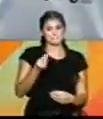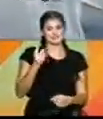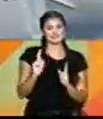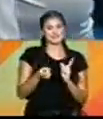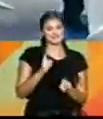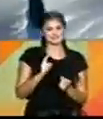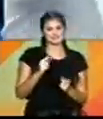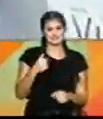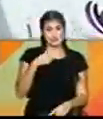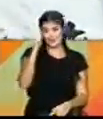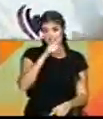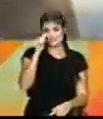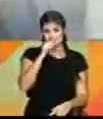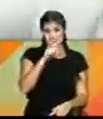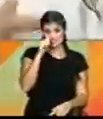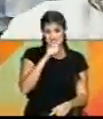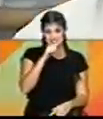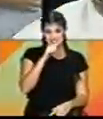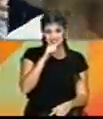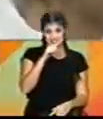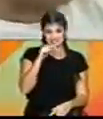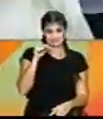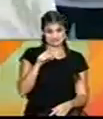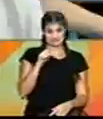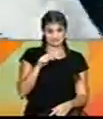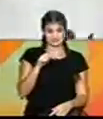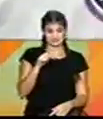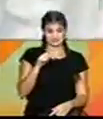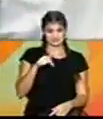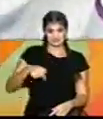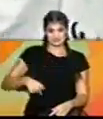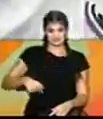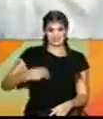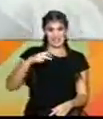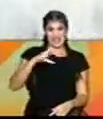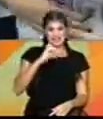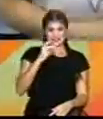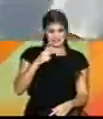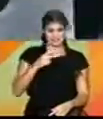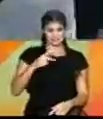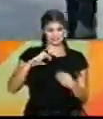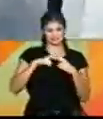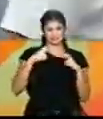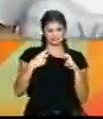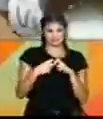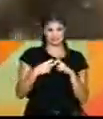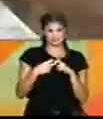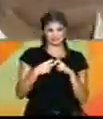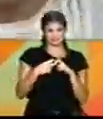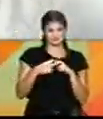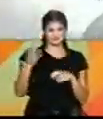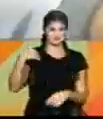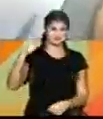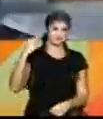Eu, das atividades, estou dentro da possibilidade que eu tenho. Tenho uma anca que não me ajuda muito, já foi a prótese há uns